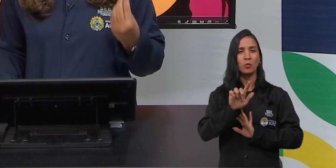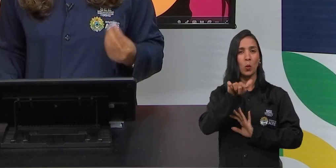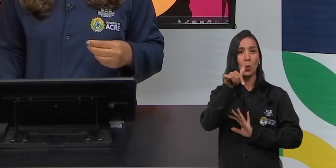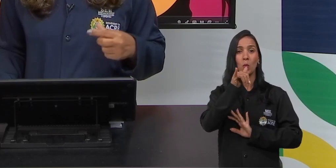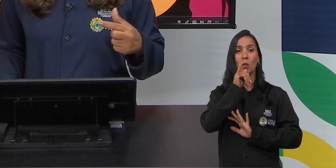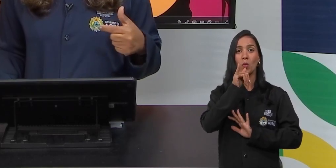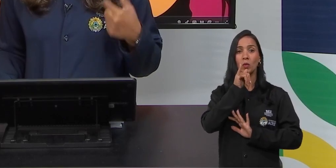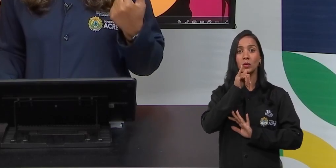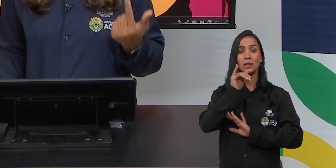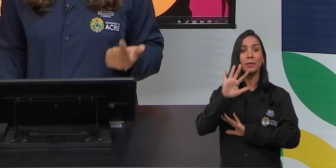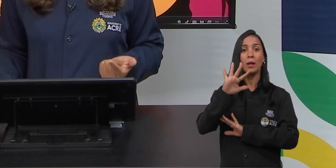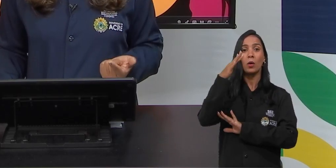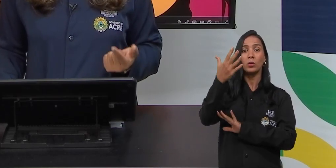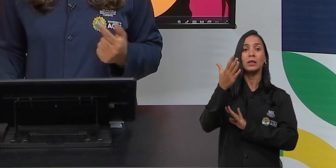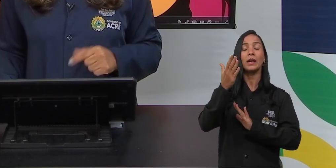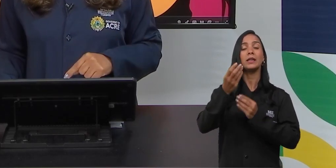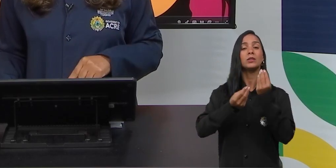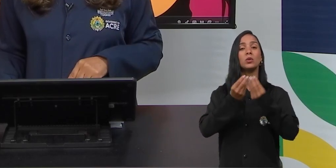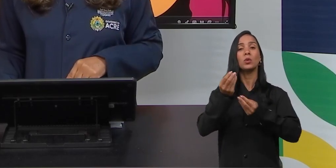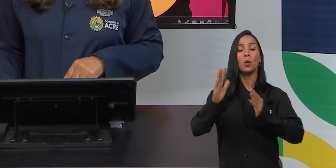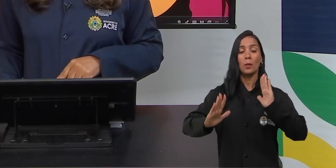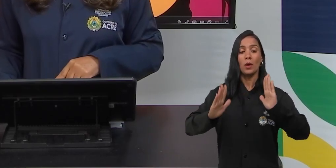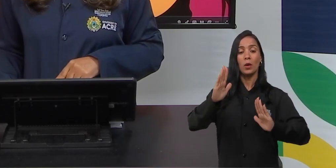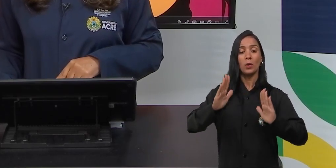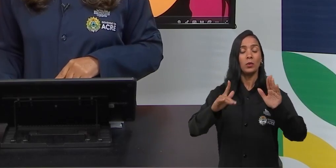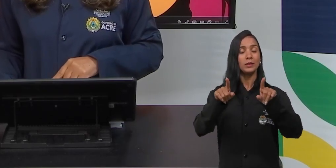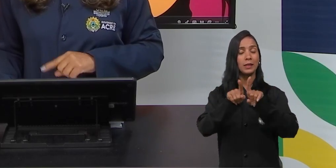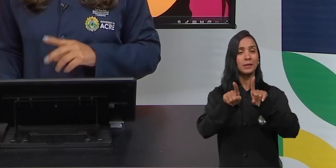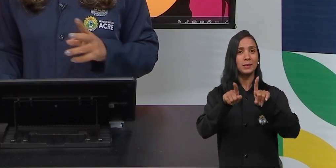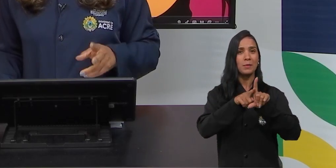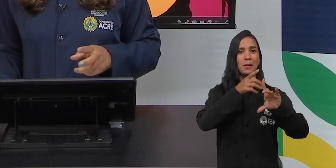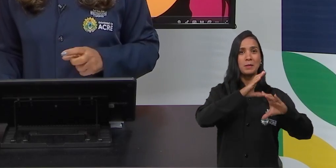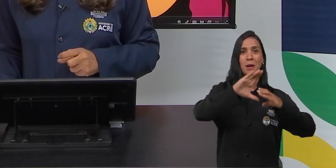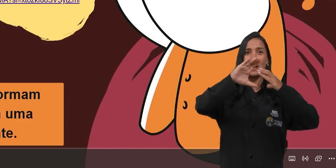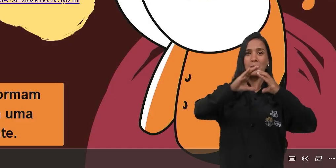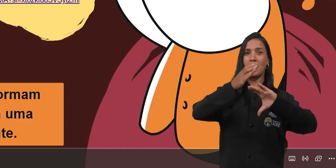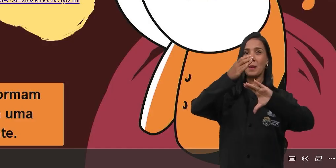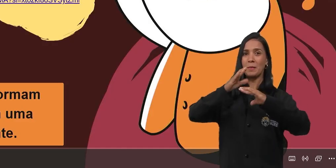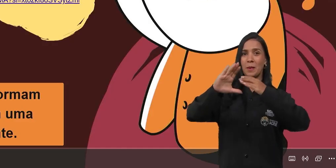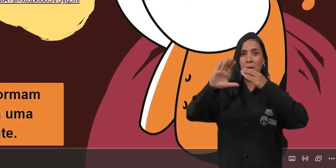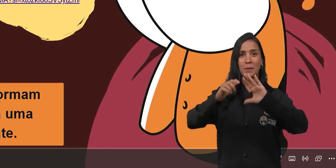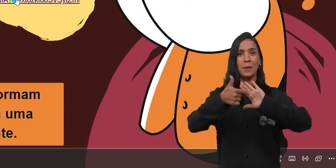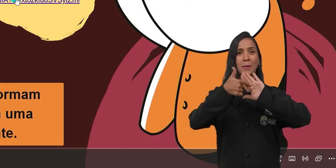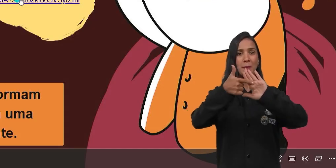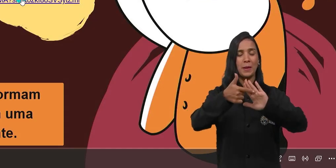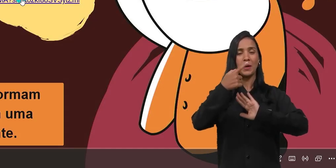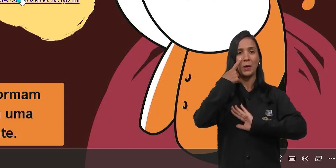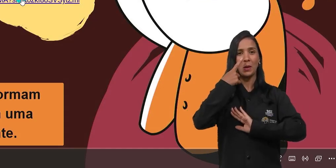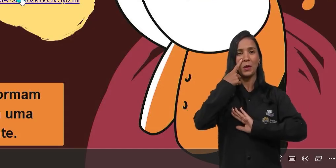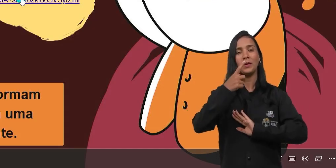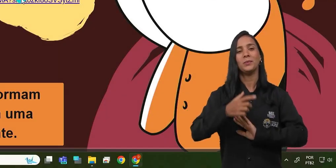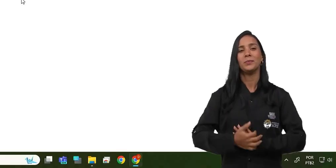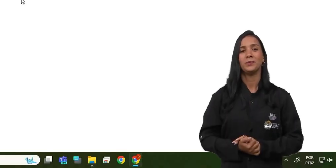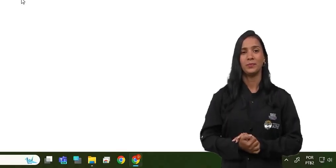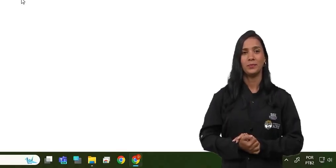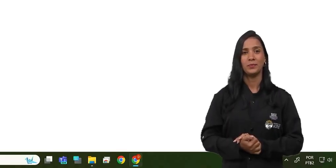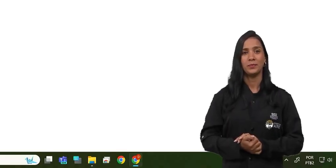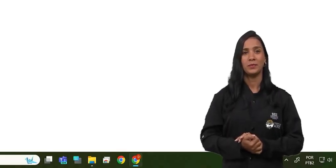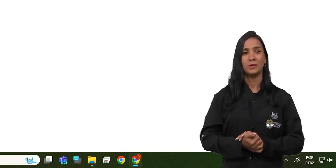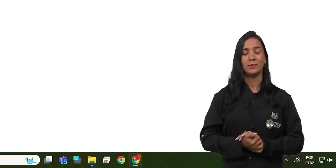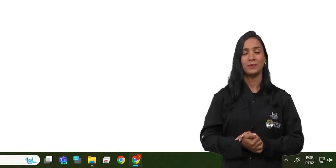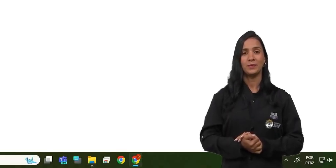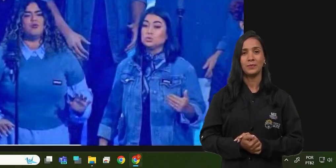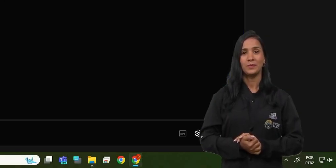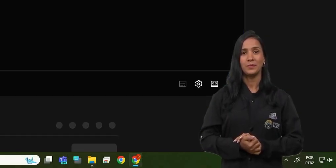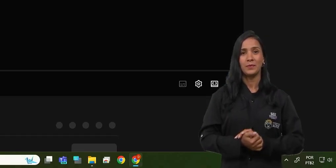onde acontece e em que época acontece também uma apresentação com coral. Vamos ver aqui um coral livre. Presta